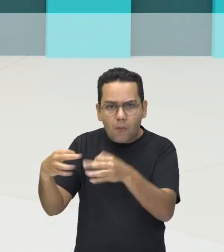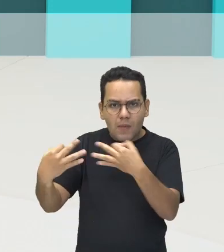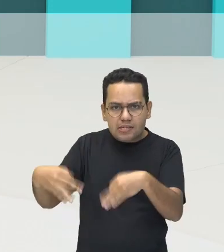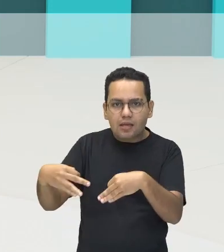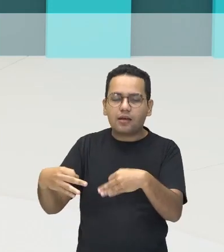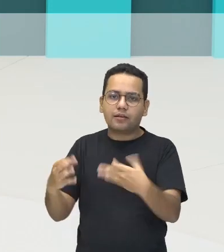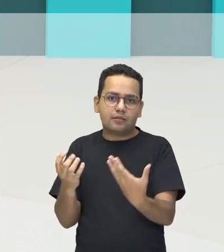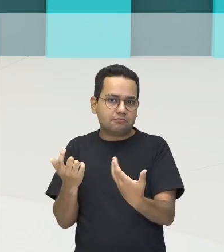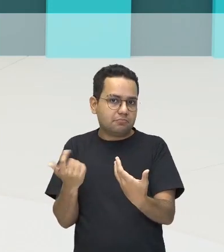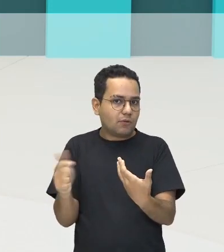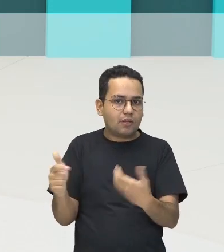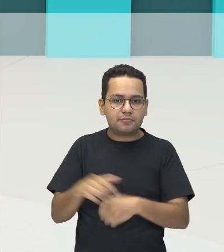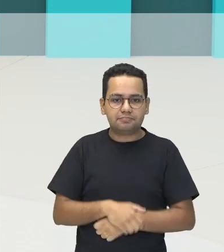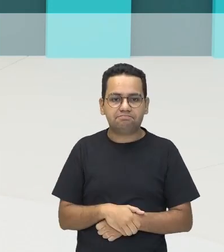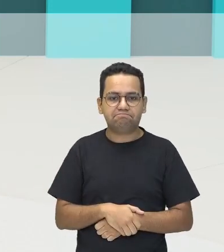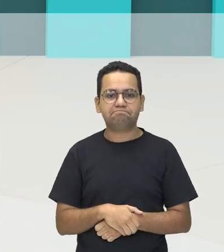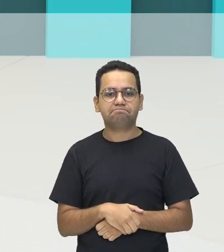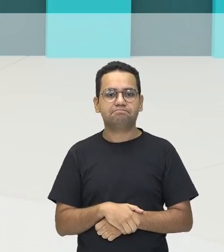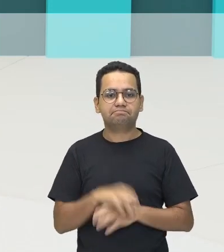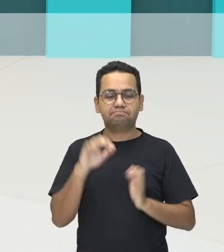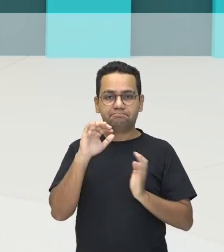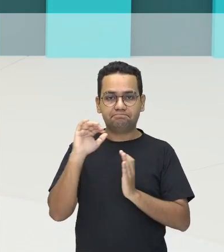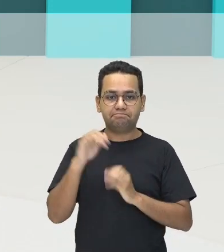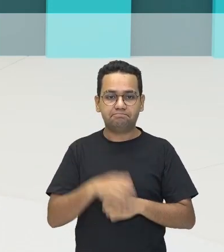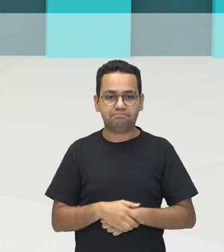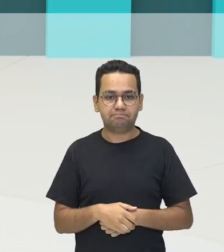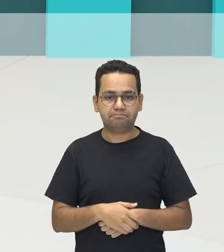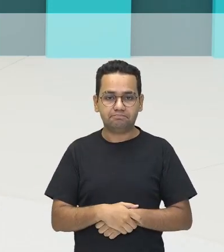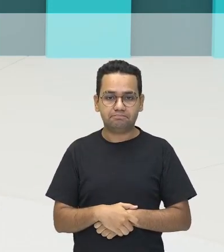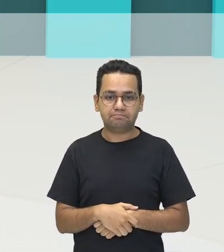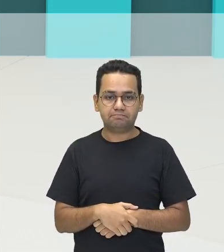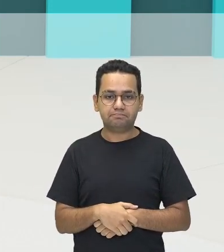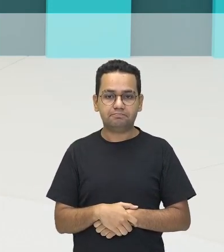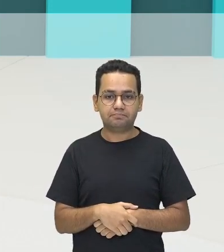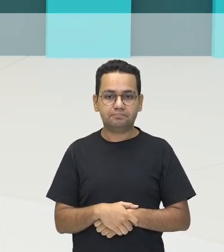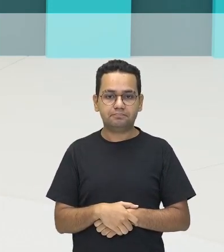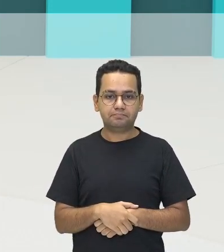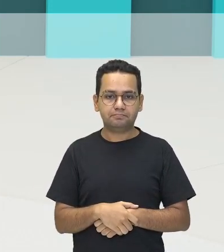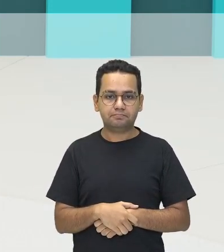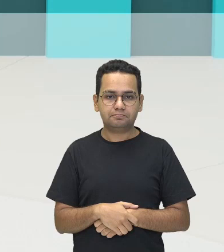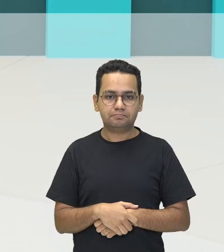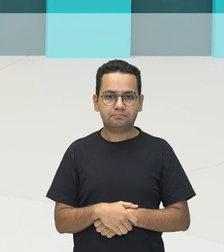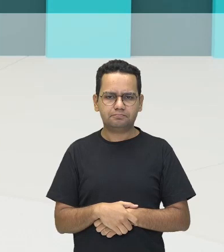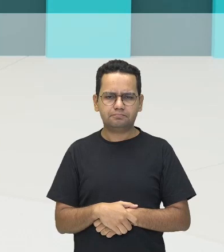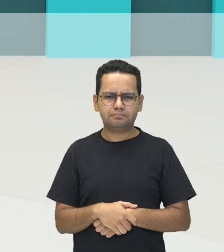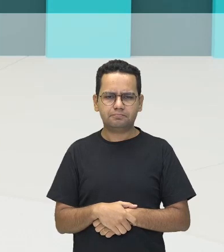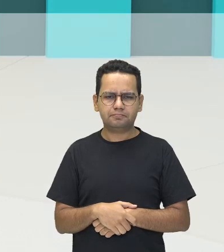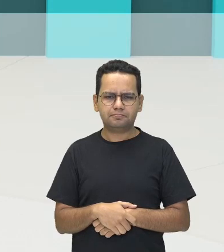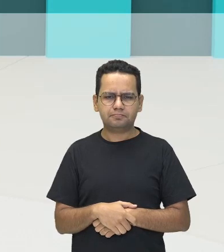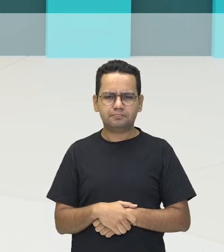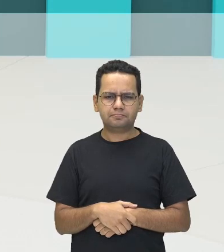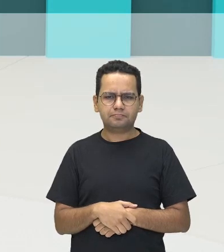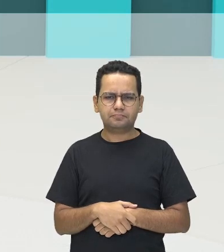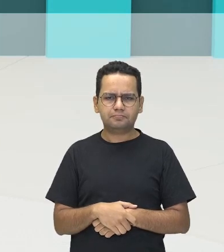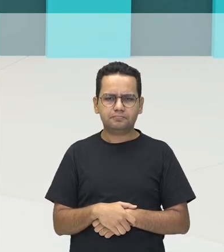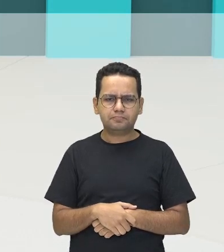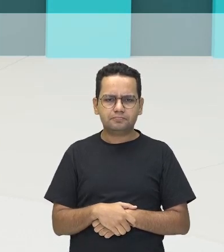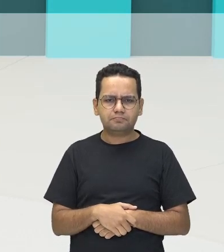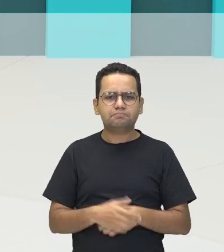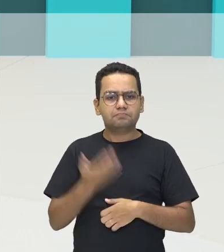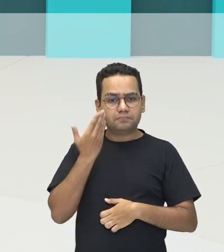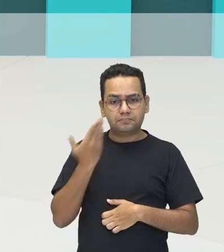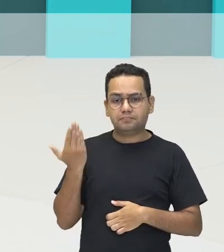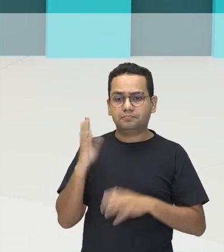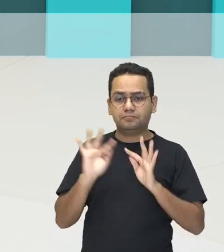outra fase da vida. Somos sempre um pouco menos do que pensávamos, raramente um pouco